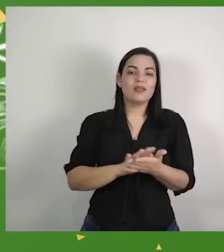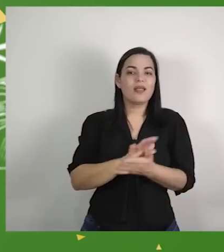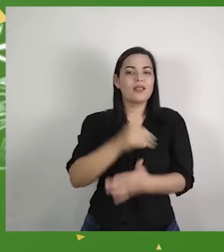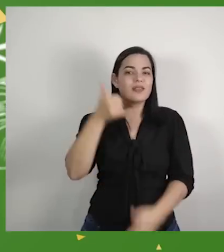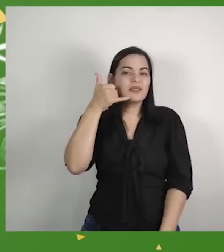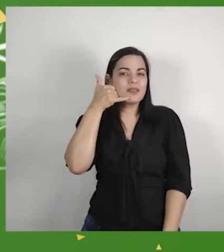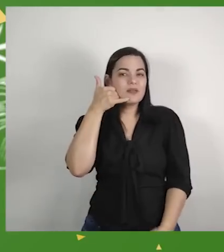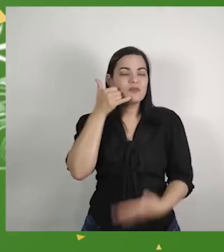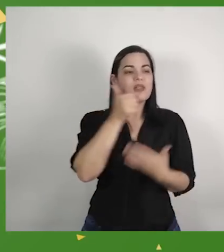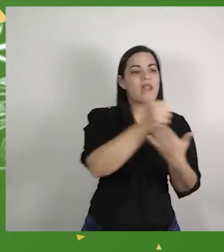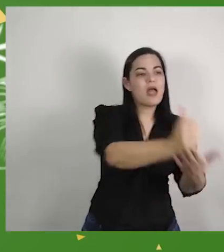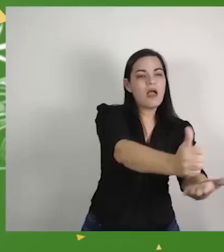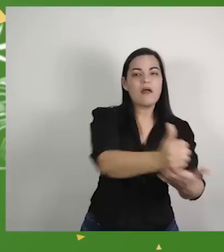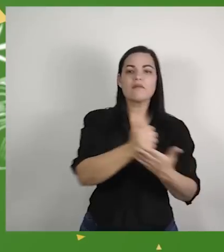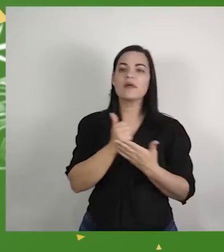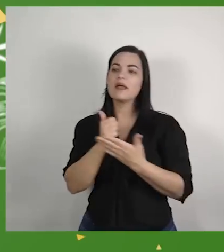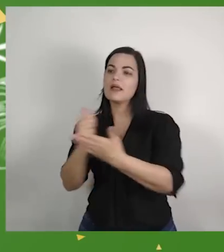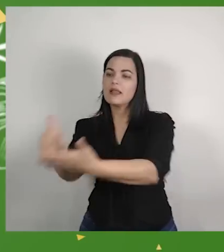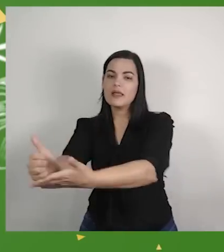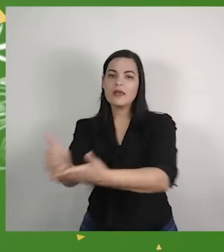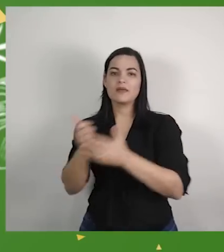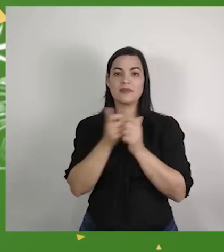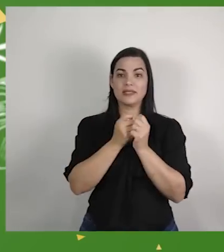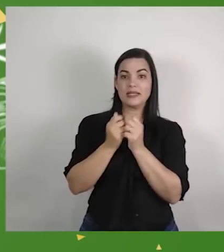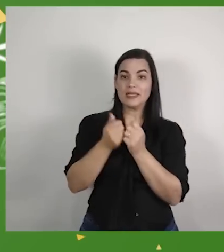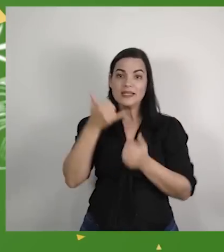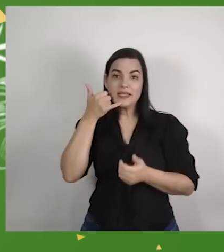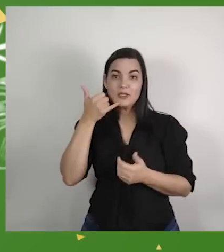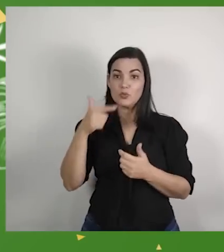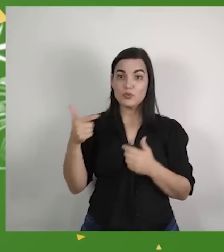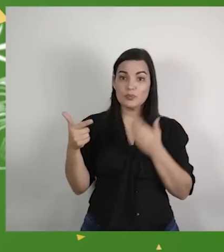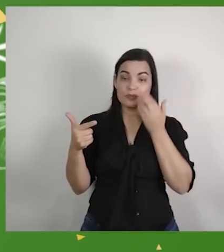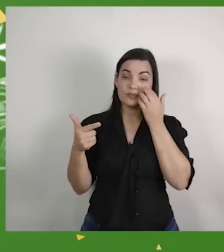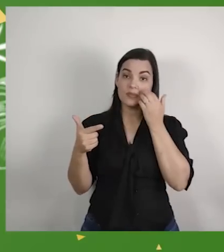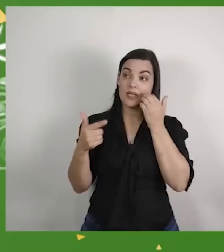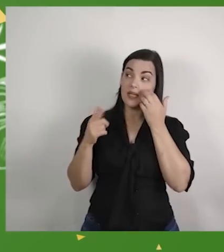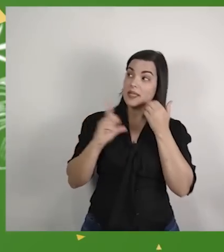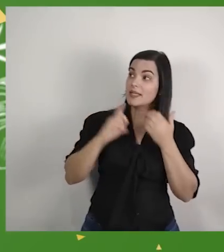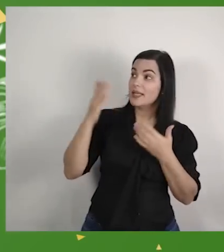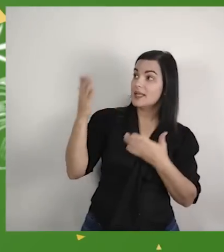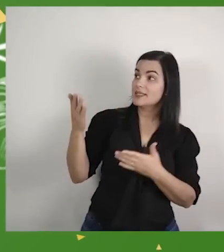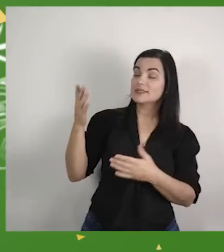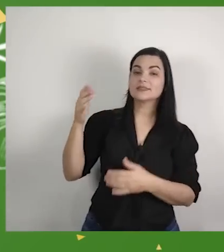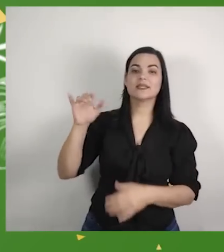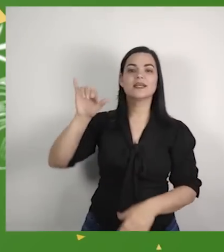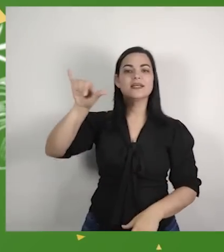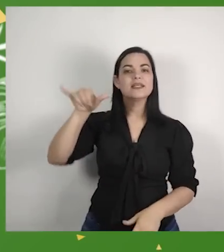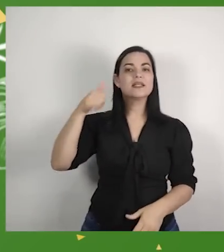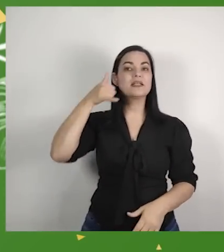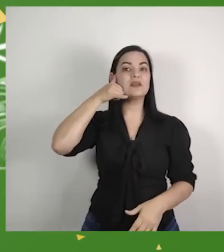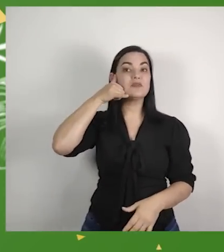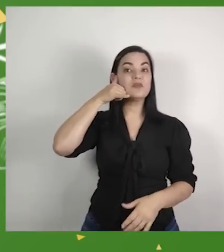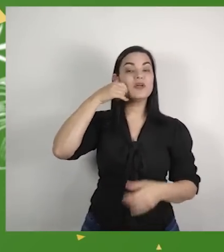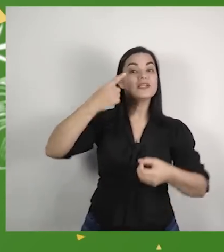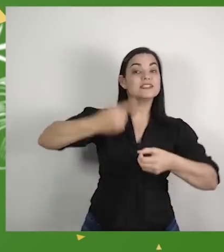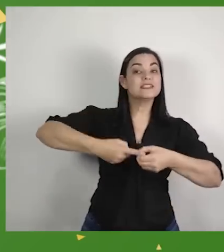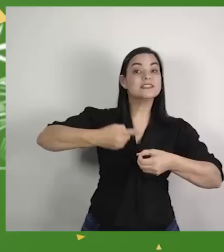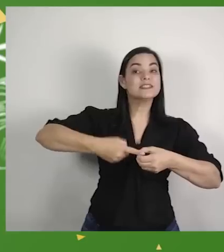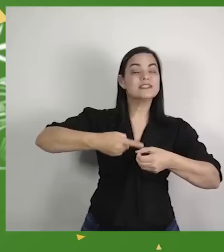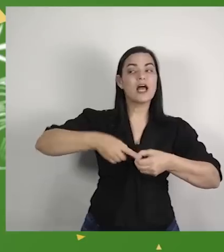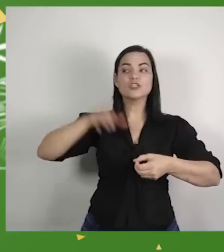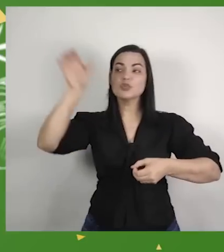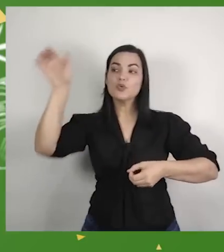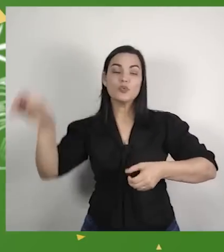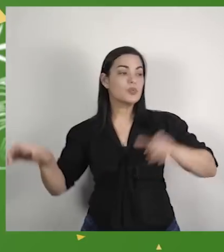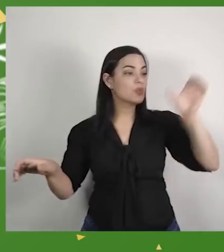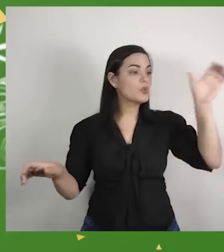o telefone móvel, podendo levar ele para vários lugares, nós tínhamos esses telefones espalhados pela